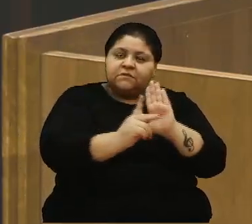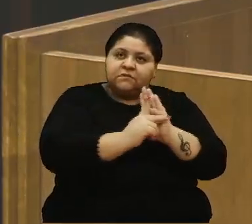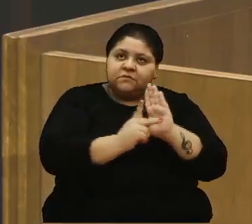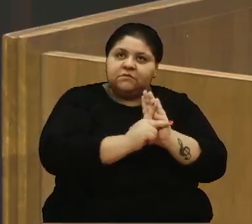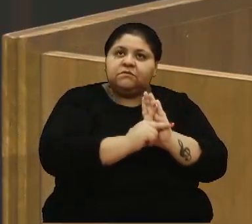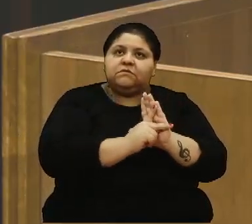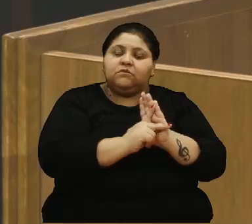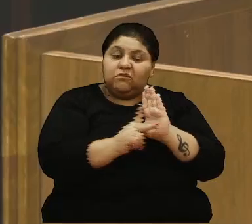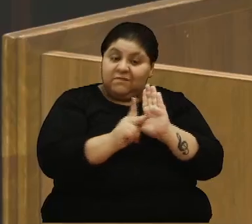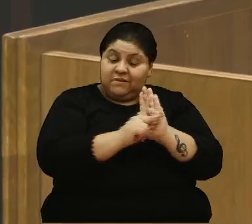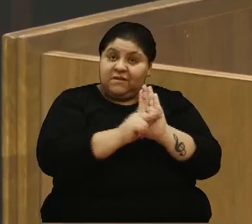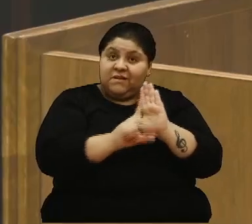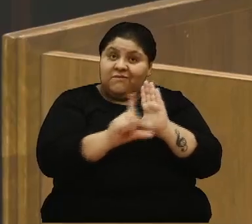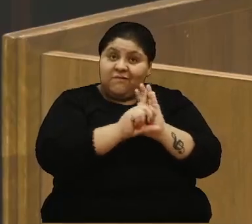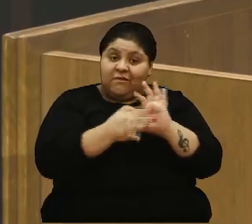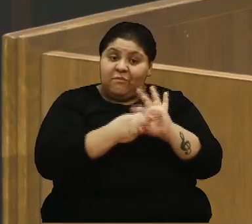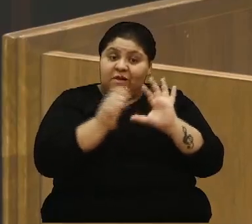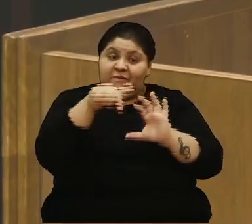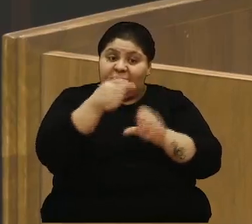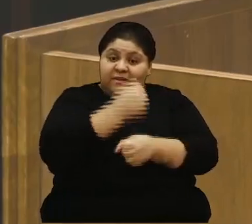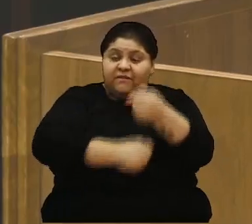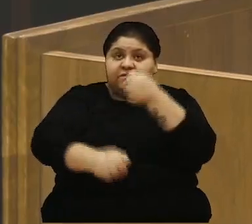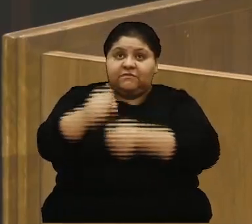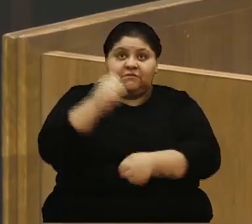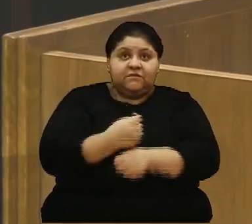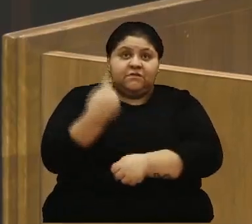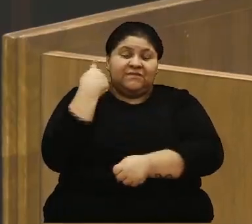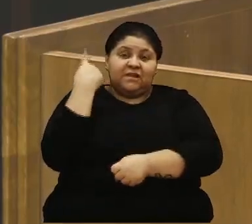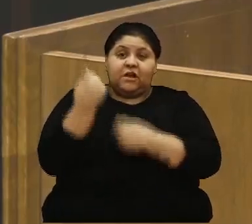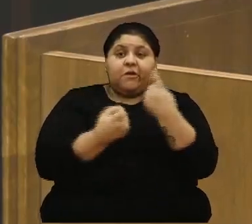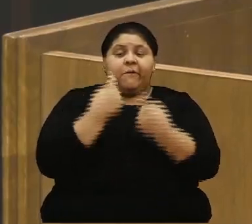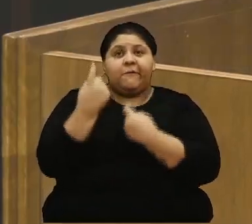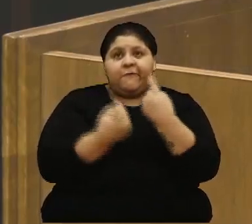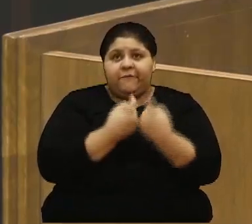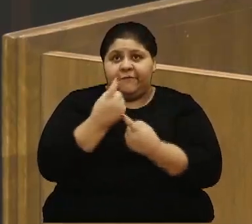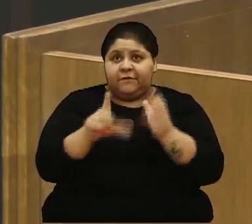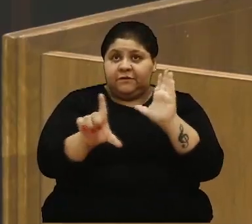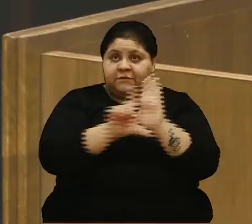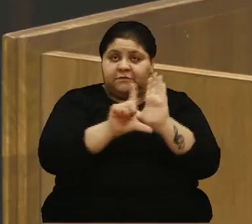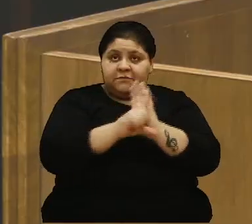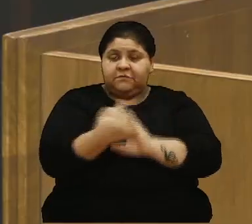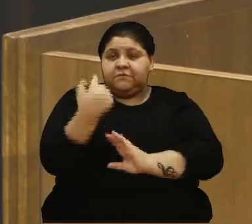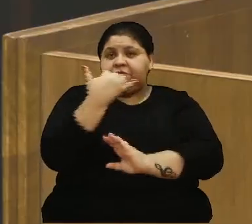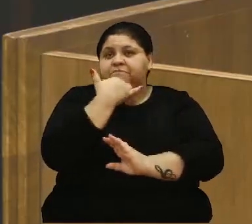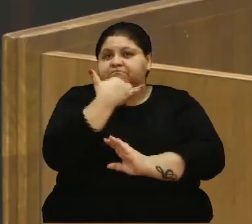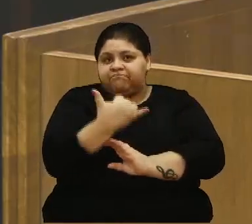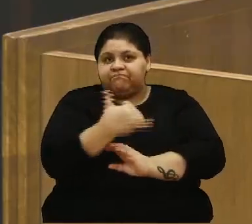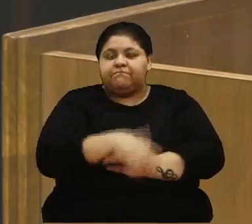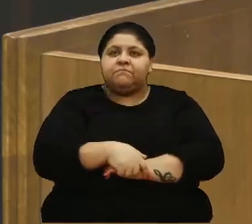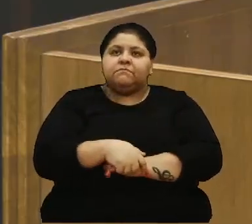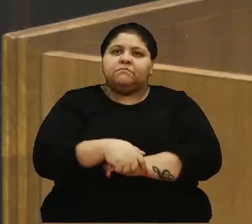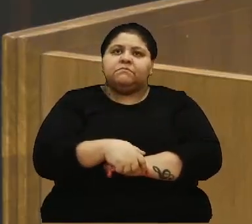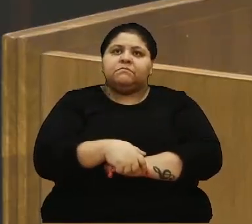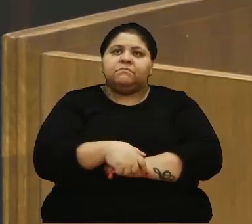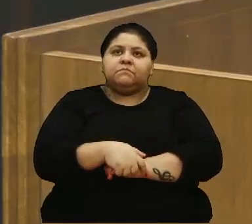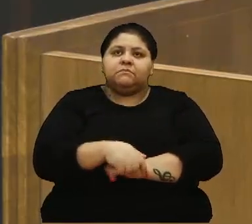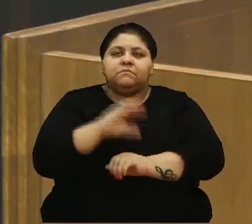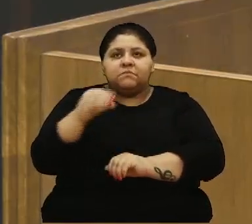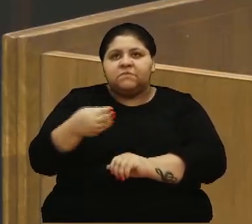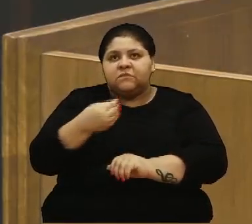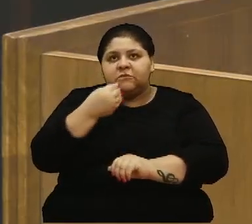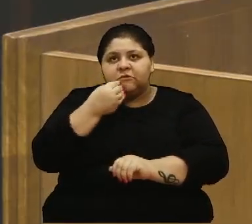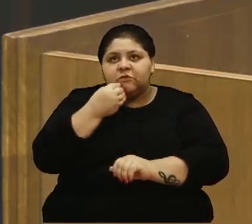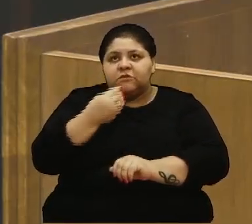uma lei, né? Nós aprovamos aqui ainda no ano passado, na legislatura passada, perdão, a possibilidade de